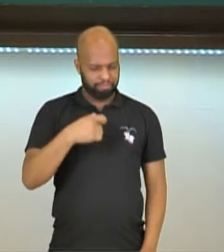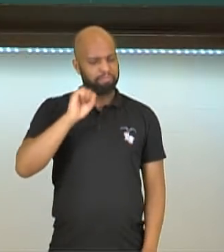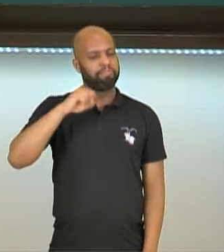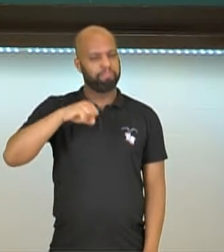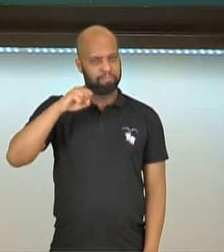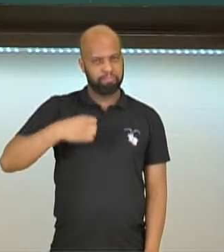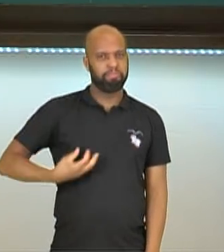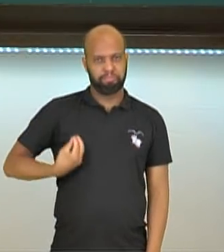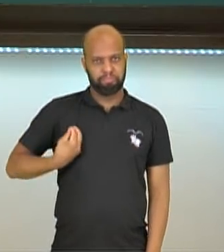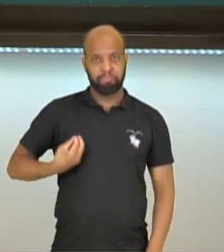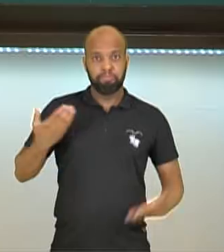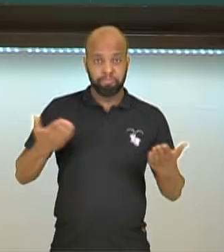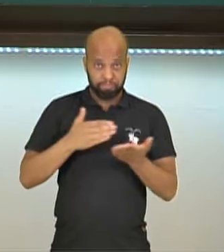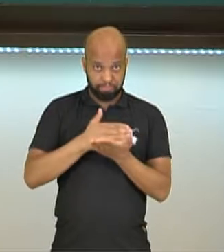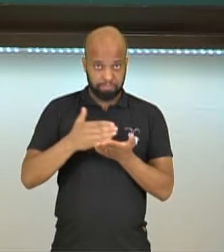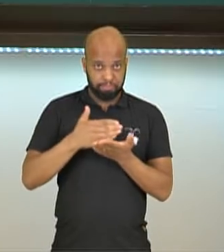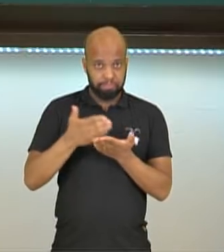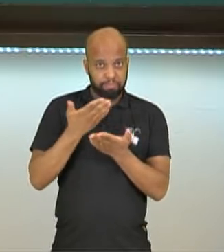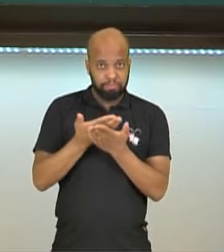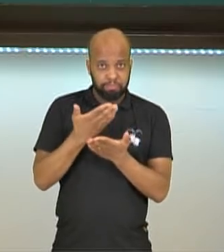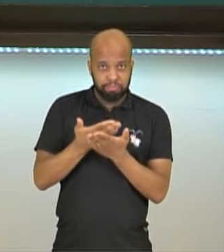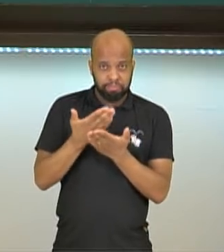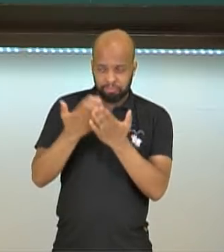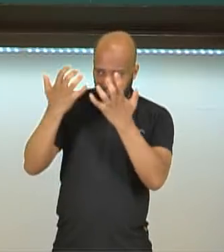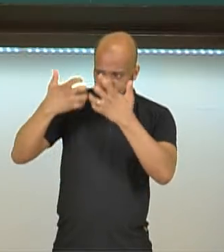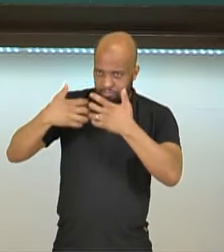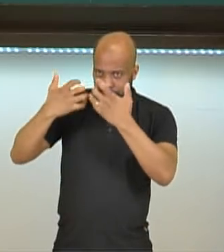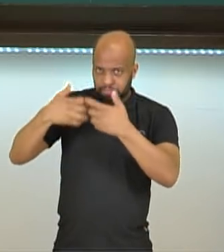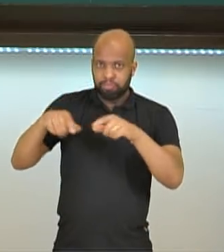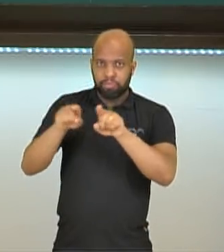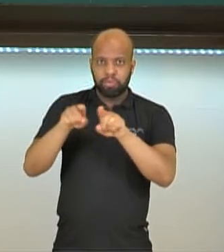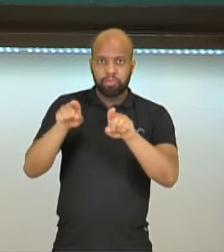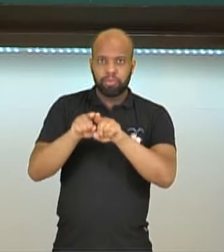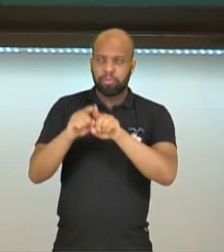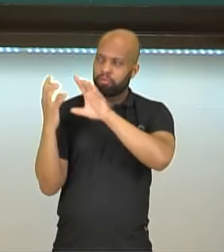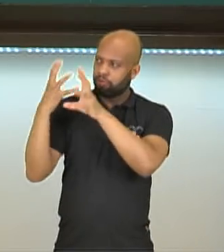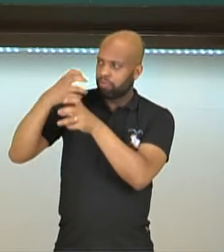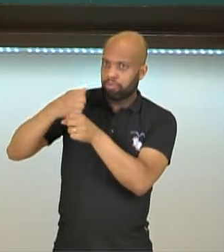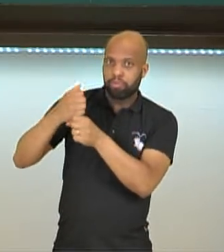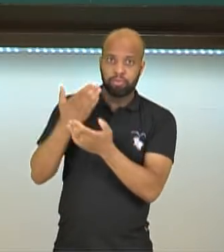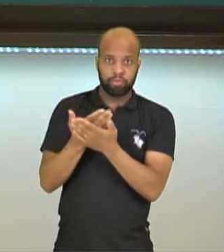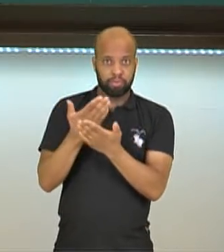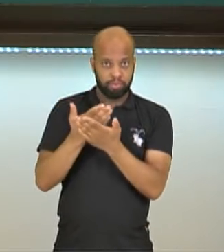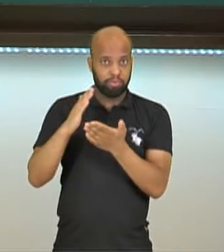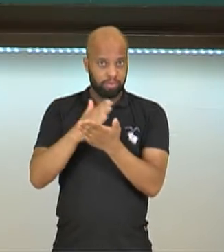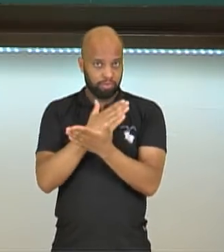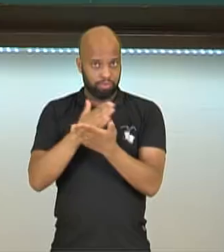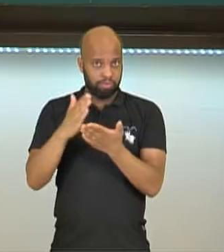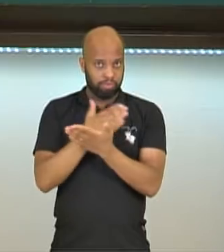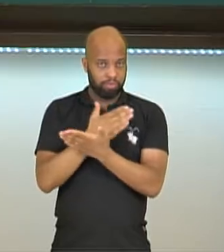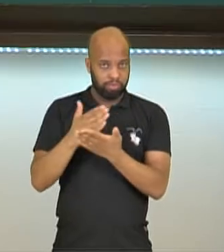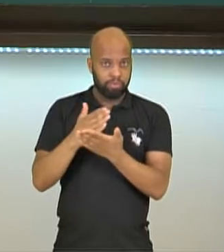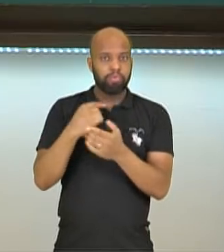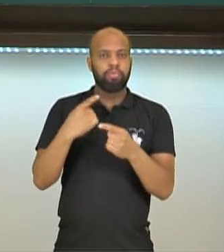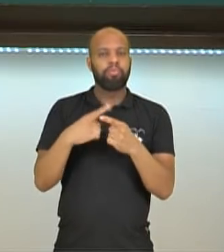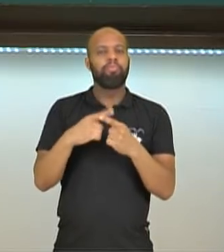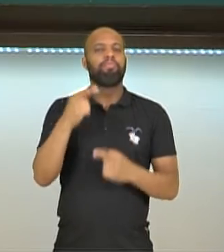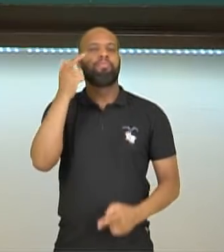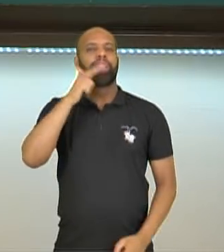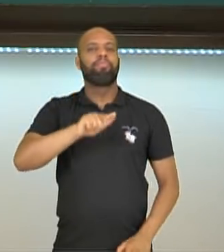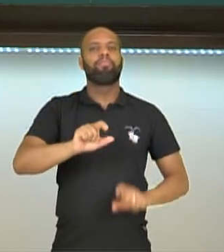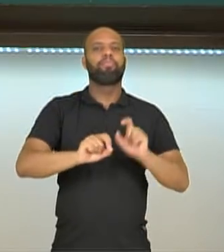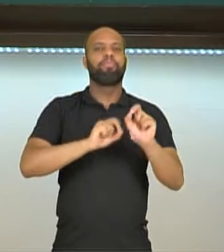Vamos lá? Trabalhar um pouquinho a nossa mente, exercitar um pouquinho, rever algumas coisas que precisam ser revistas para que a gente